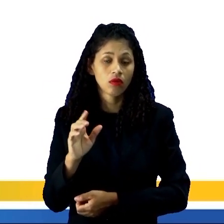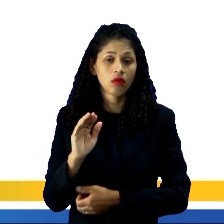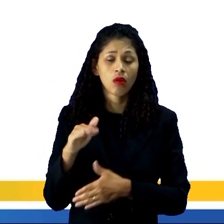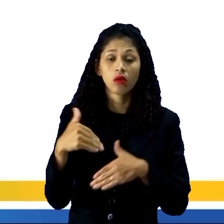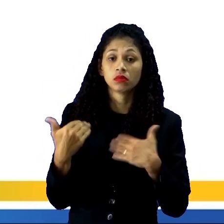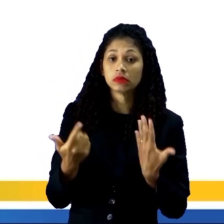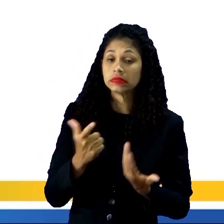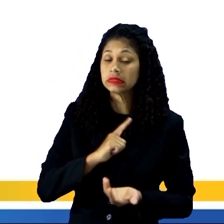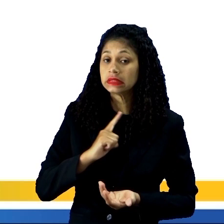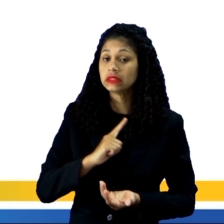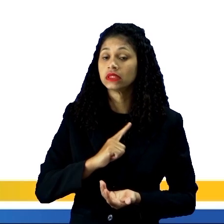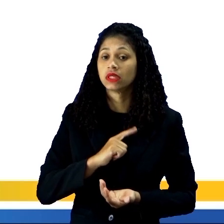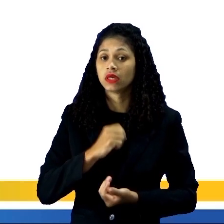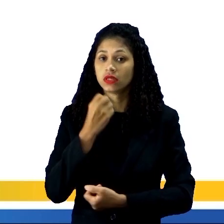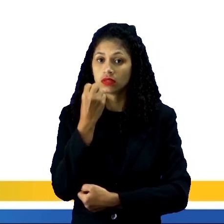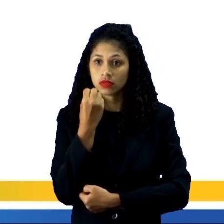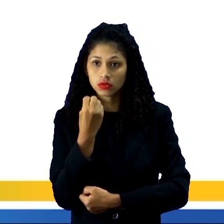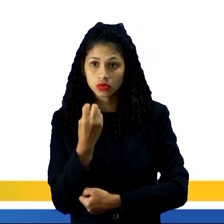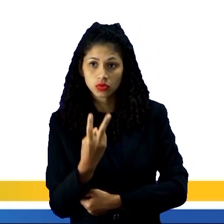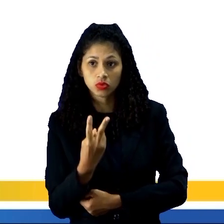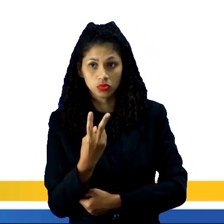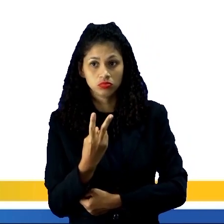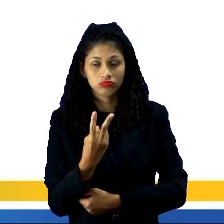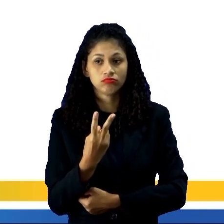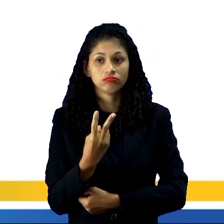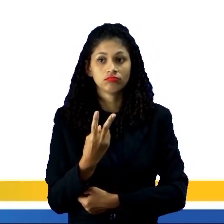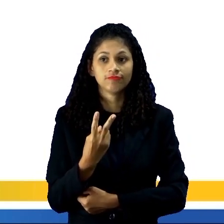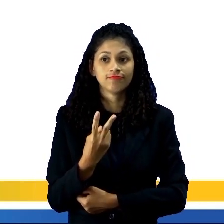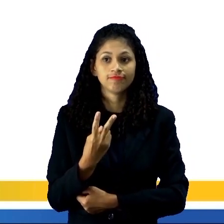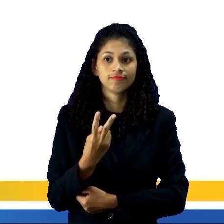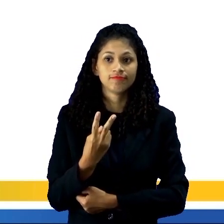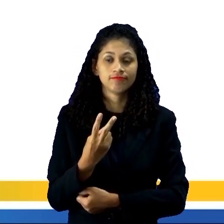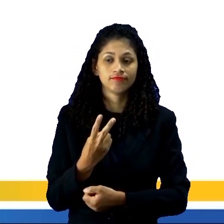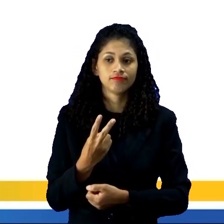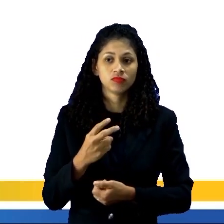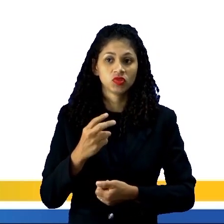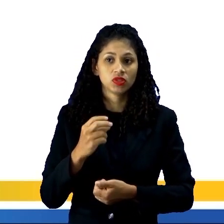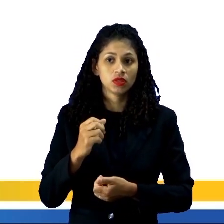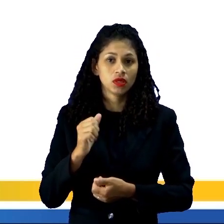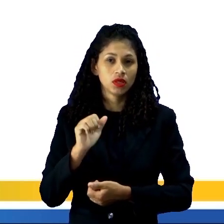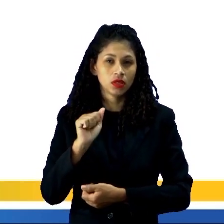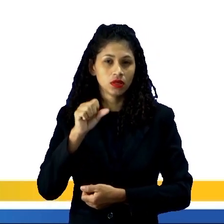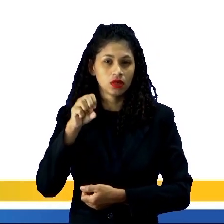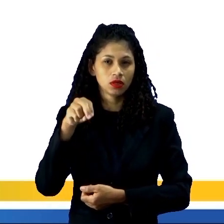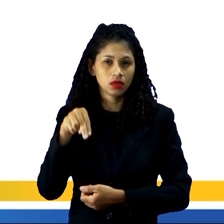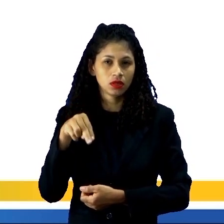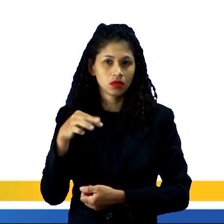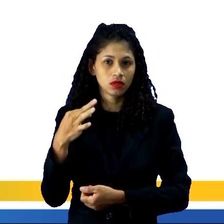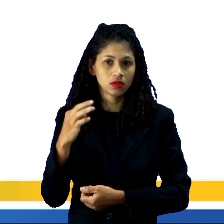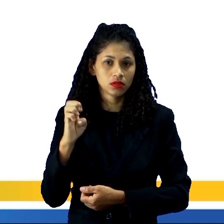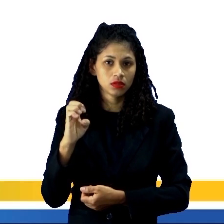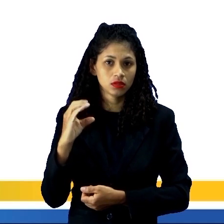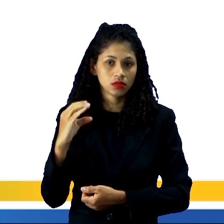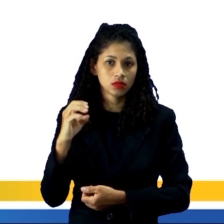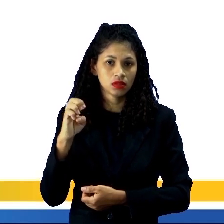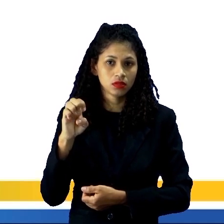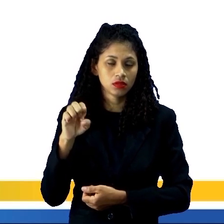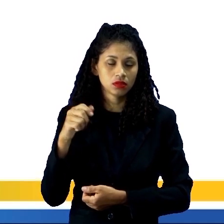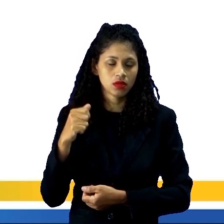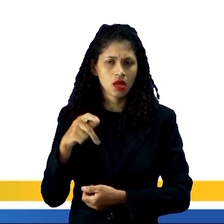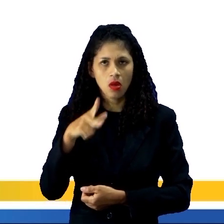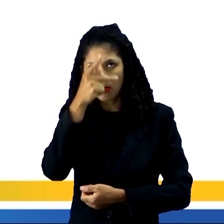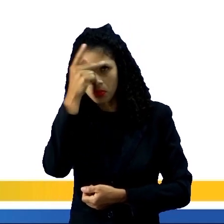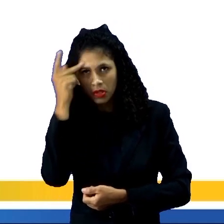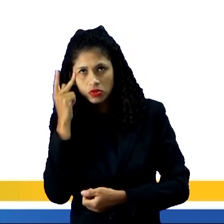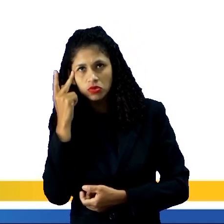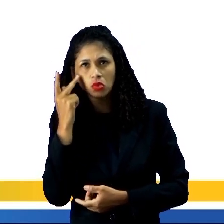dois antecedentes, people and animal, or people and thing, pessoas e animais, ou